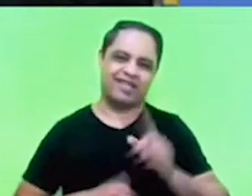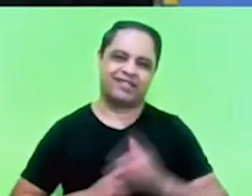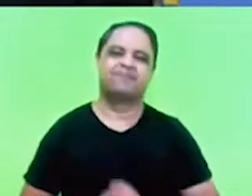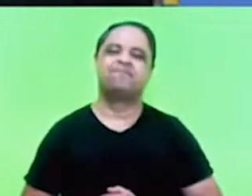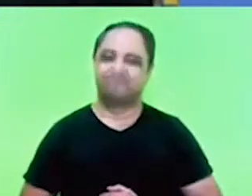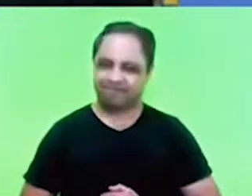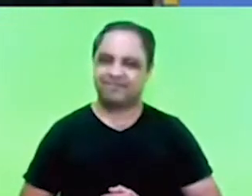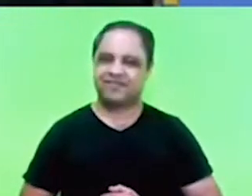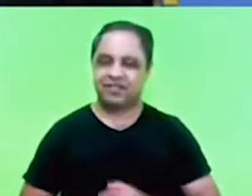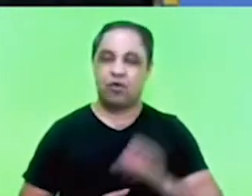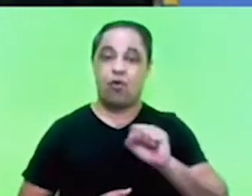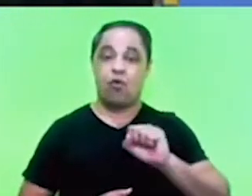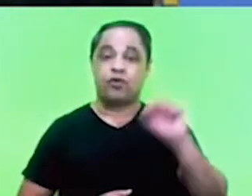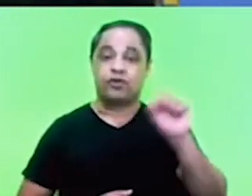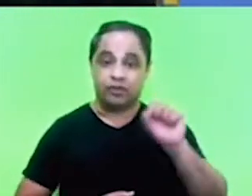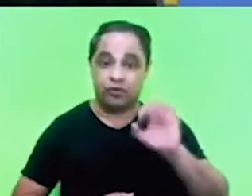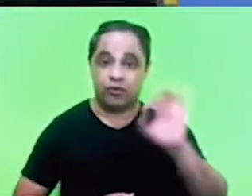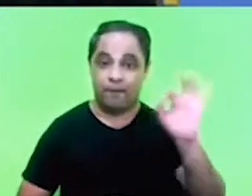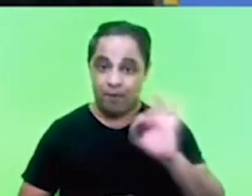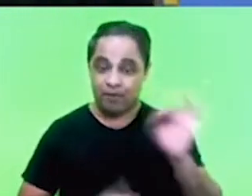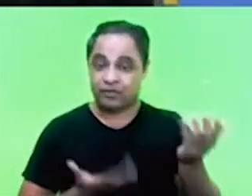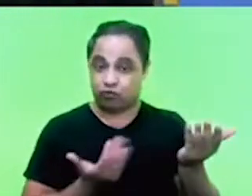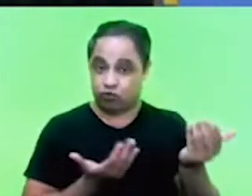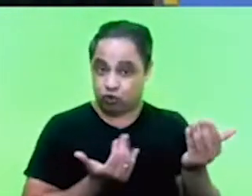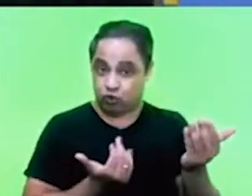deixar 88% de jovens.